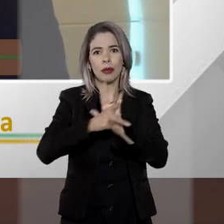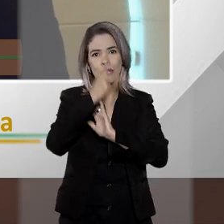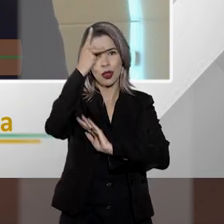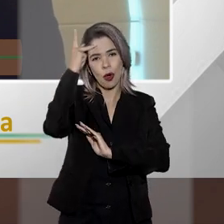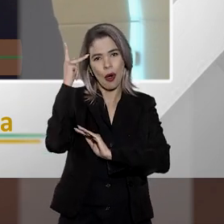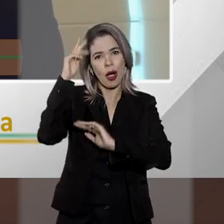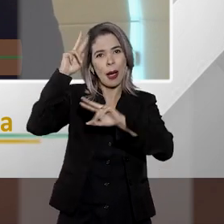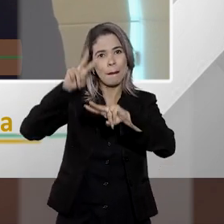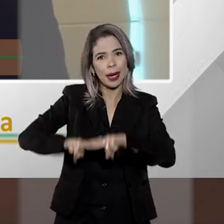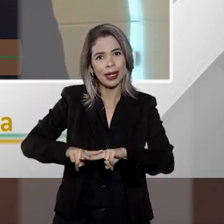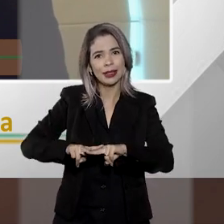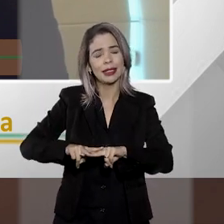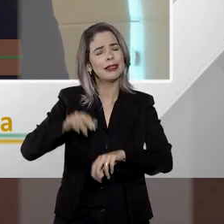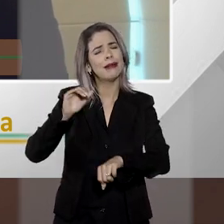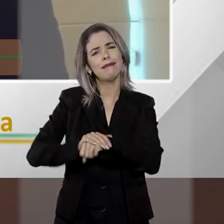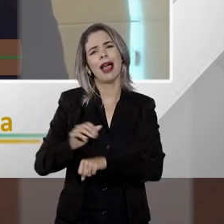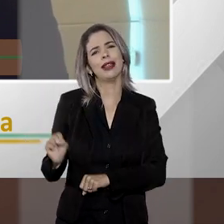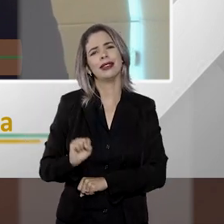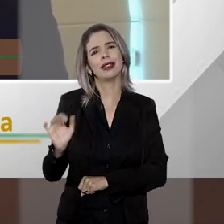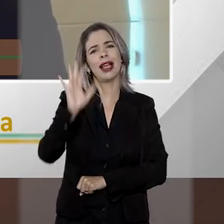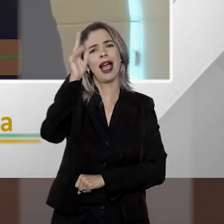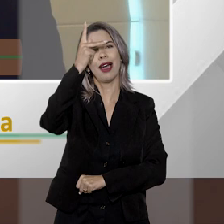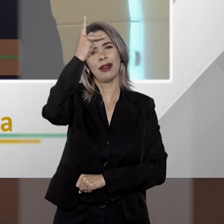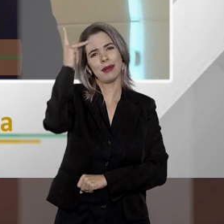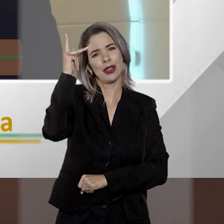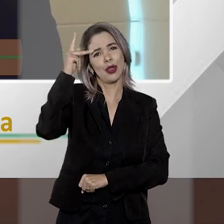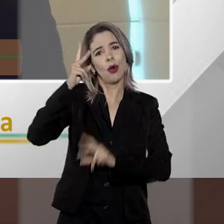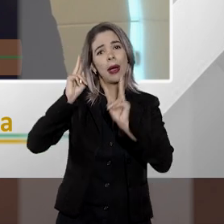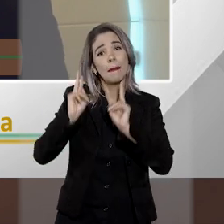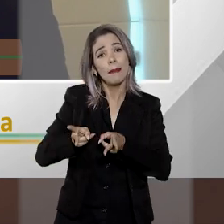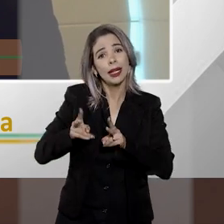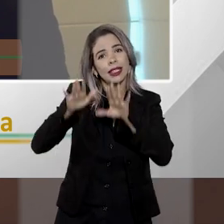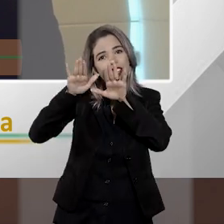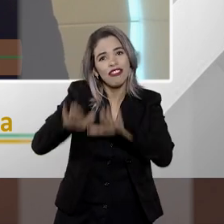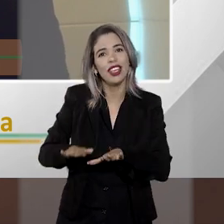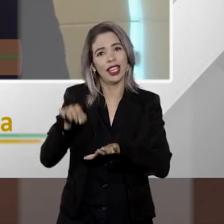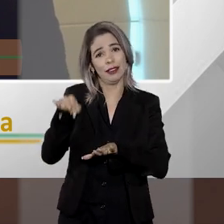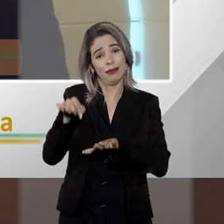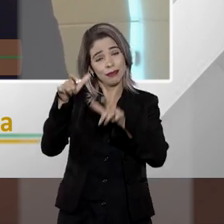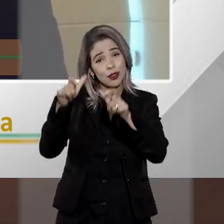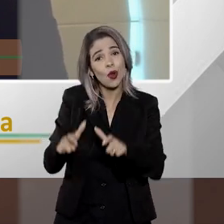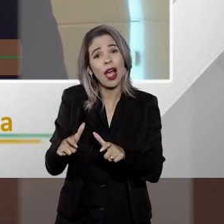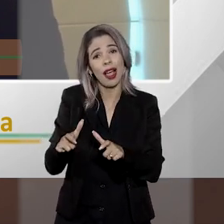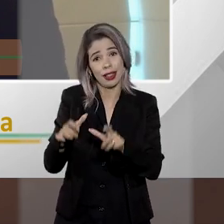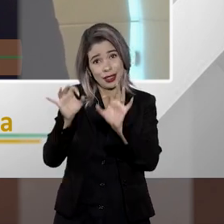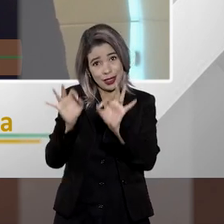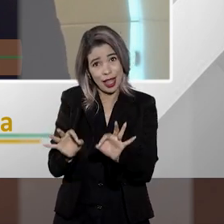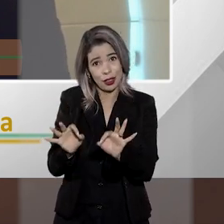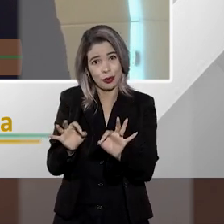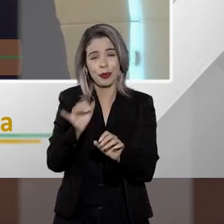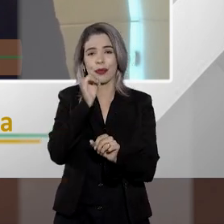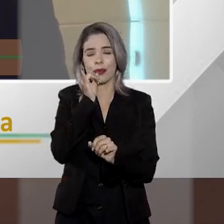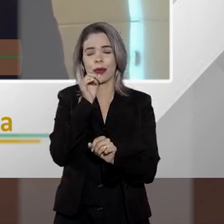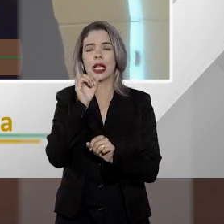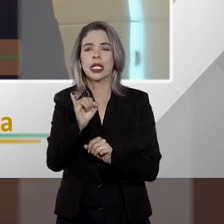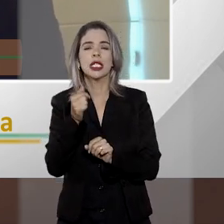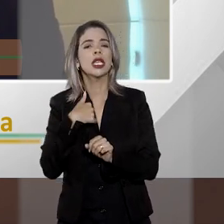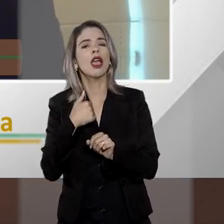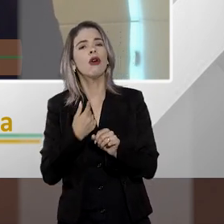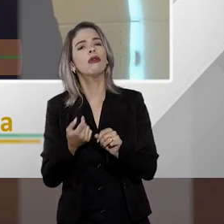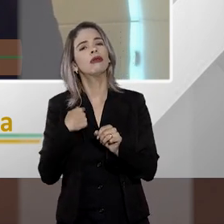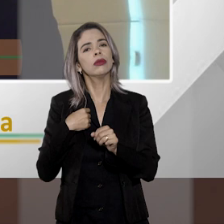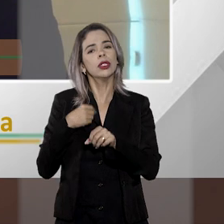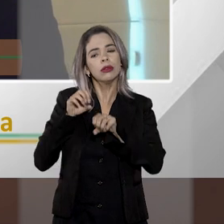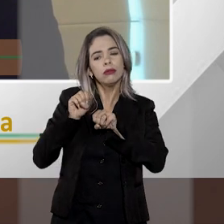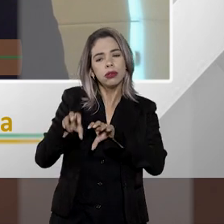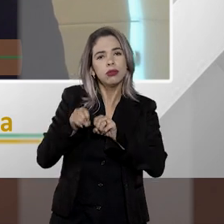manter essas pessoas dentro de um sistema do qual elas não conseguem sair. É verdade. Veja numa outra perspectiva. Se eu ressocializo um número